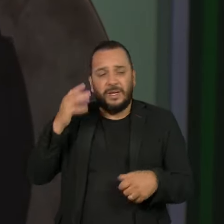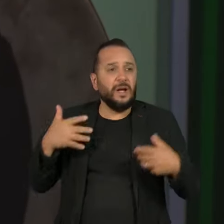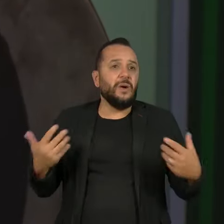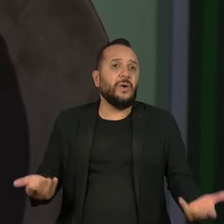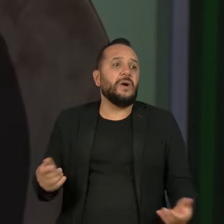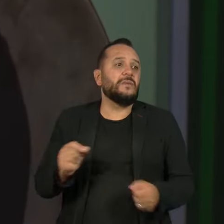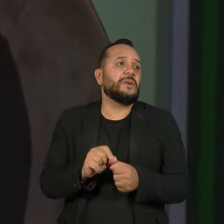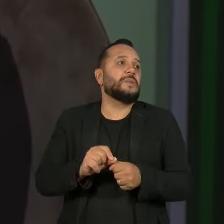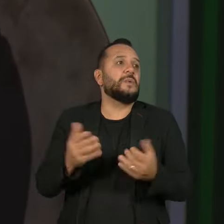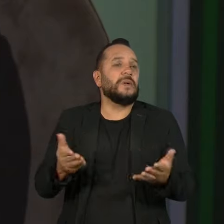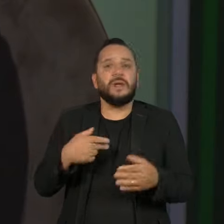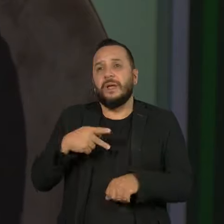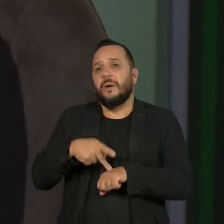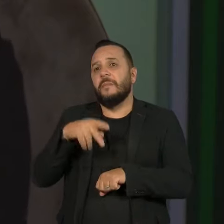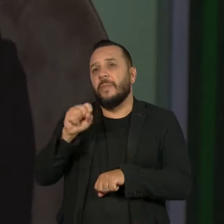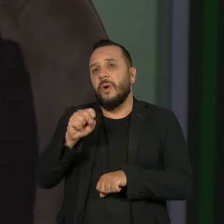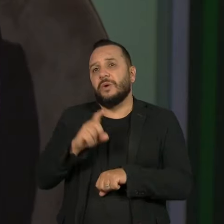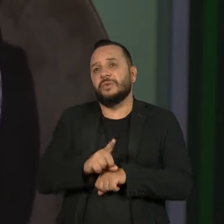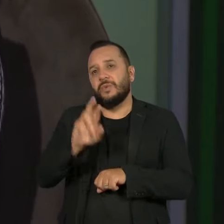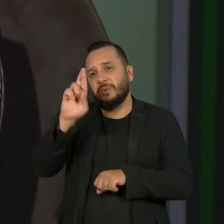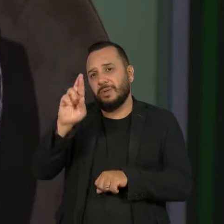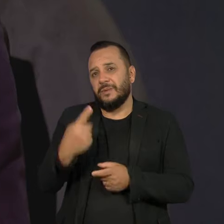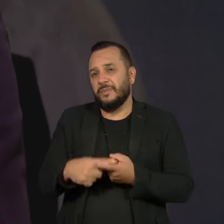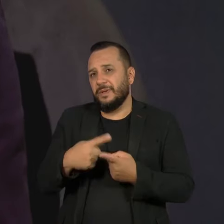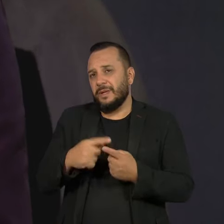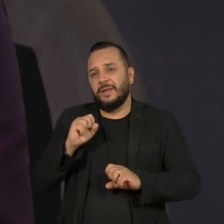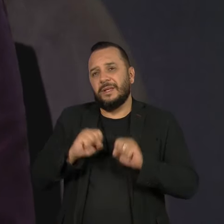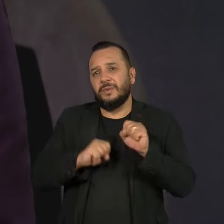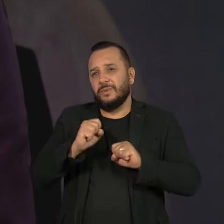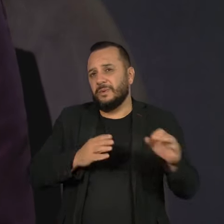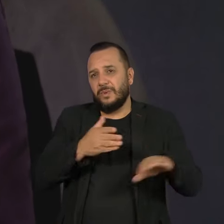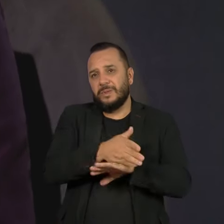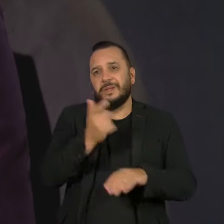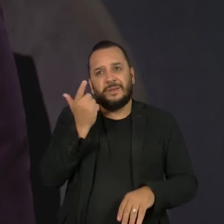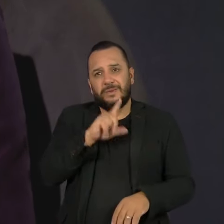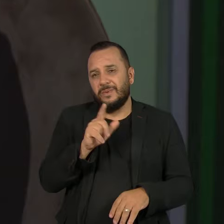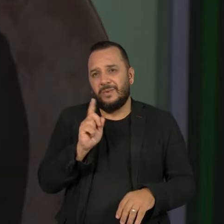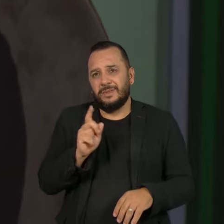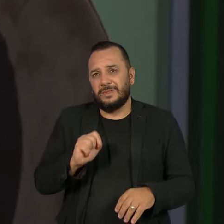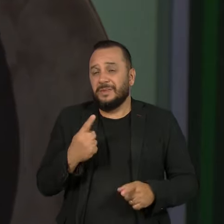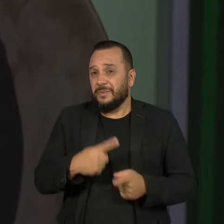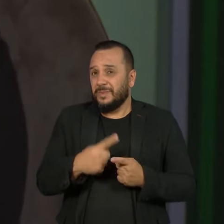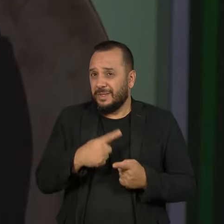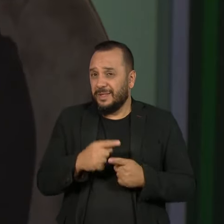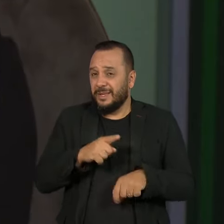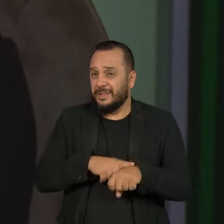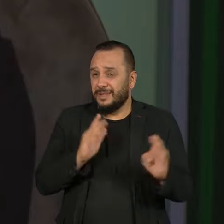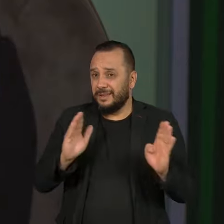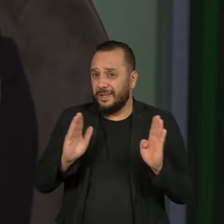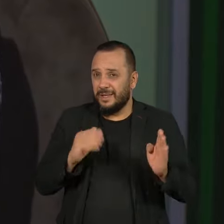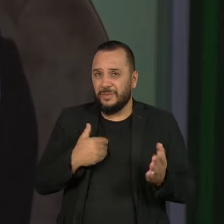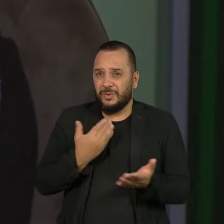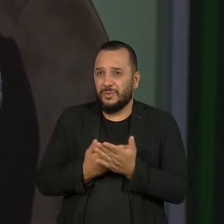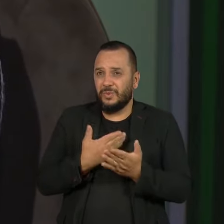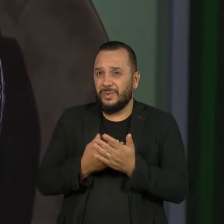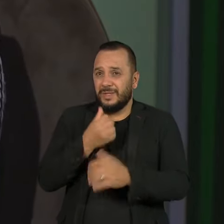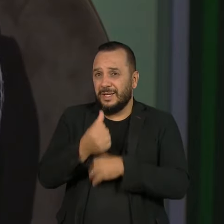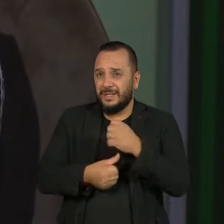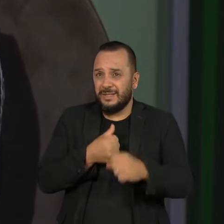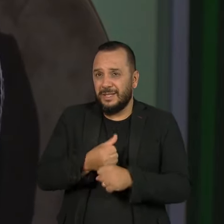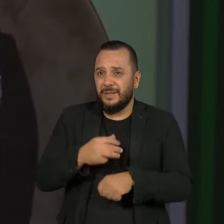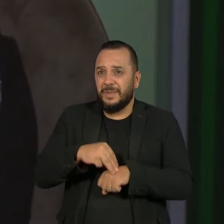ter que fazer um pós-doc porque eu não consigo entrar na indústria, que a indústria não nos vê, que esse tempo que a gente gastou, 6 anos, né, de